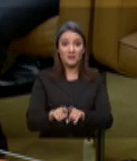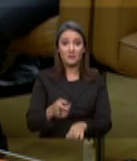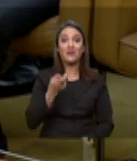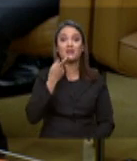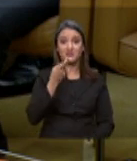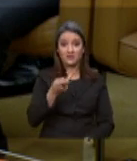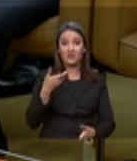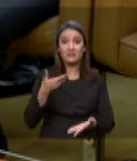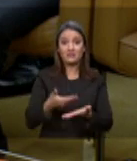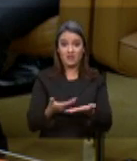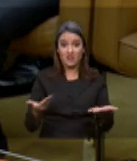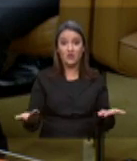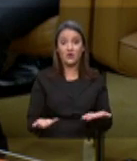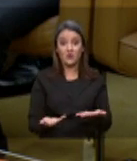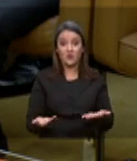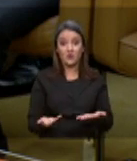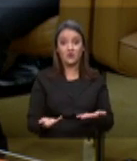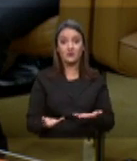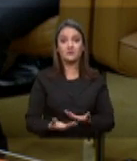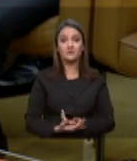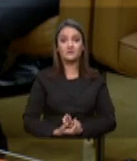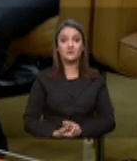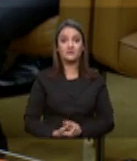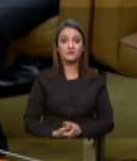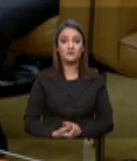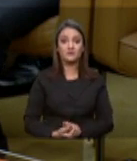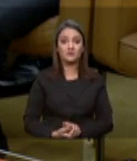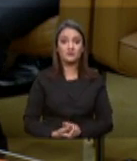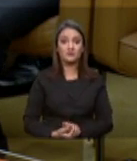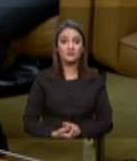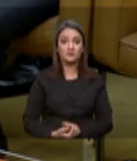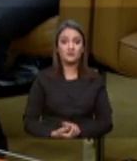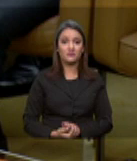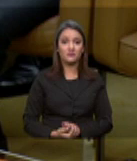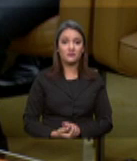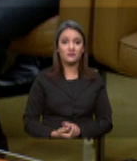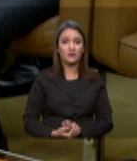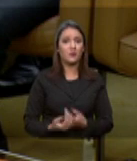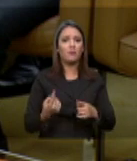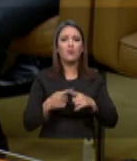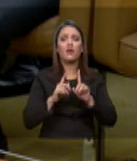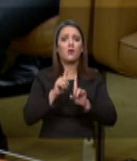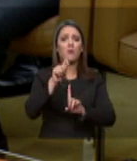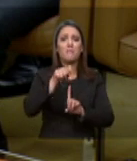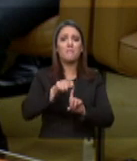proferidas até agora. Advogado está de pé na tribuna. A questão de seu mês da mulher.